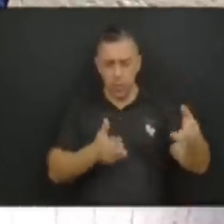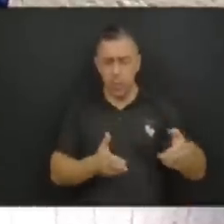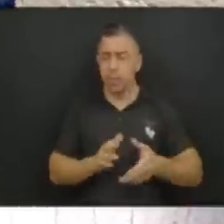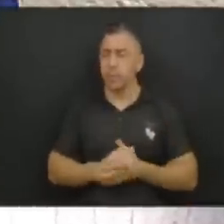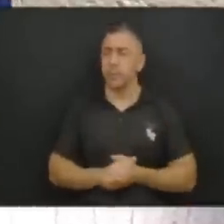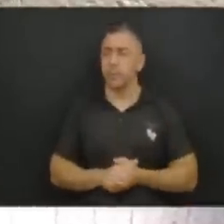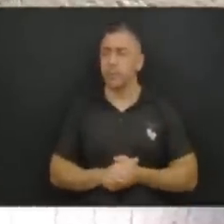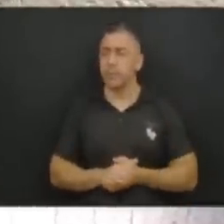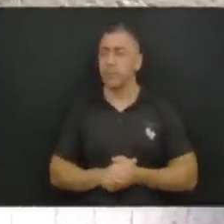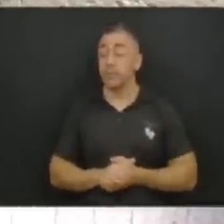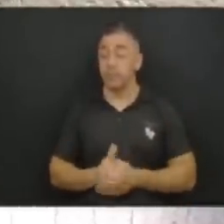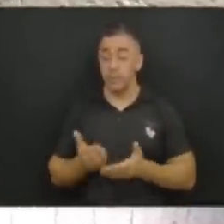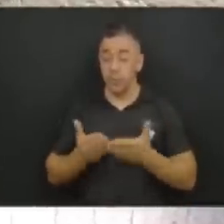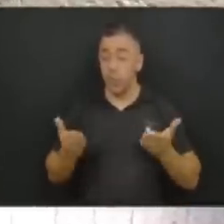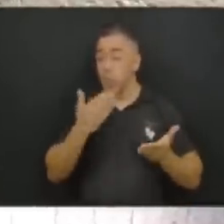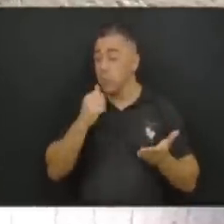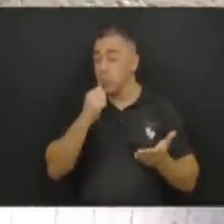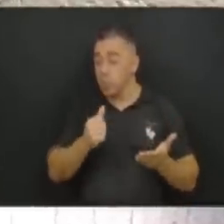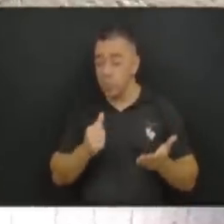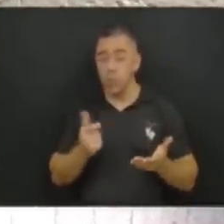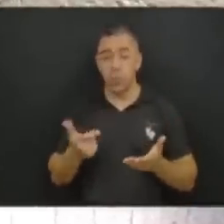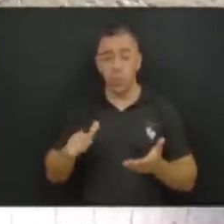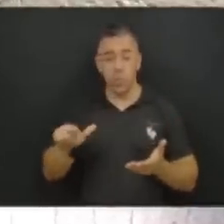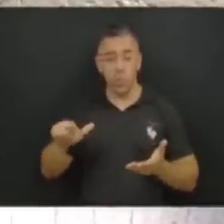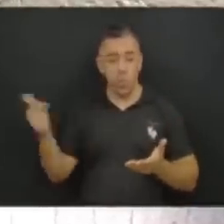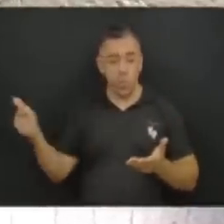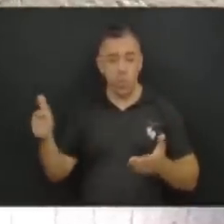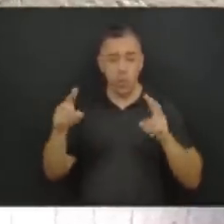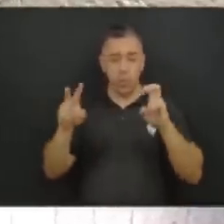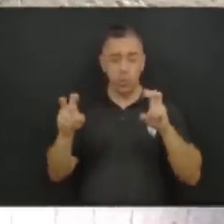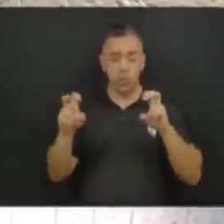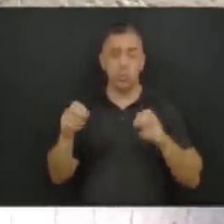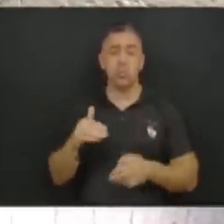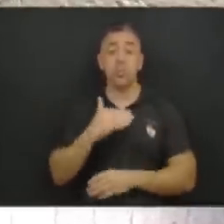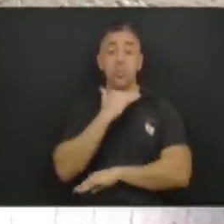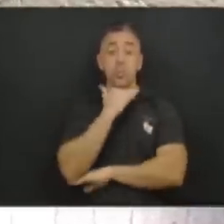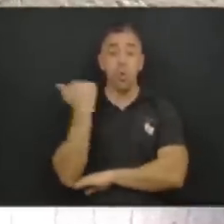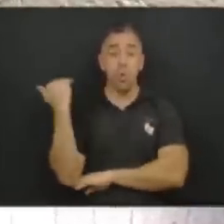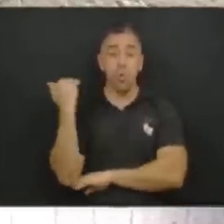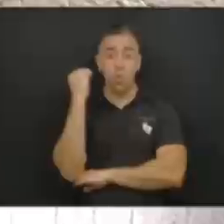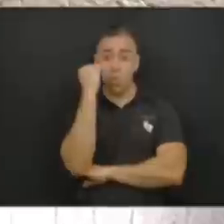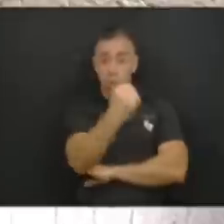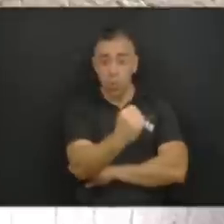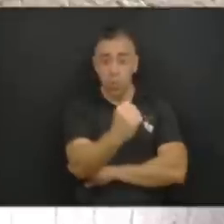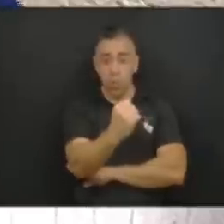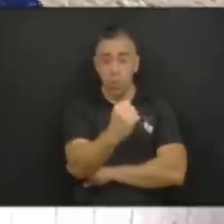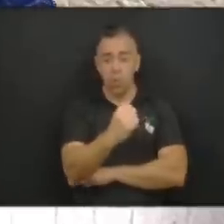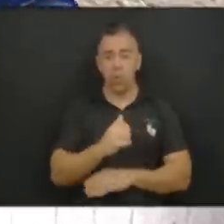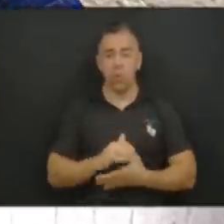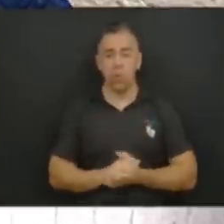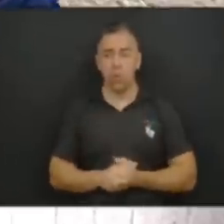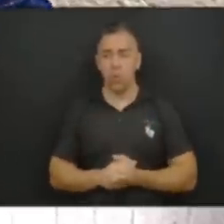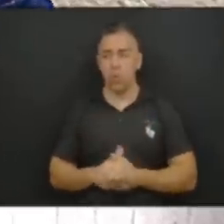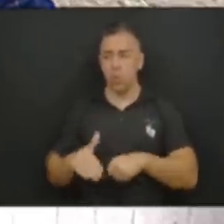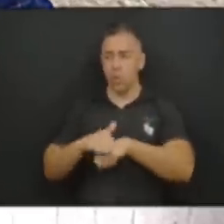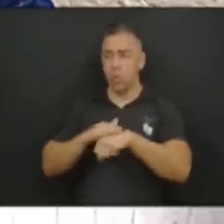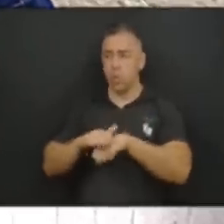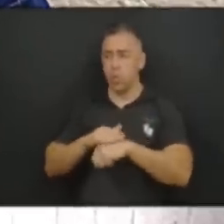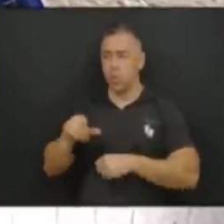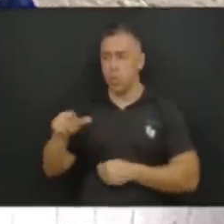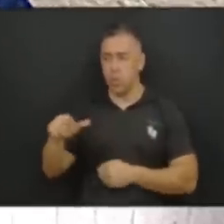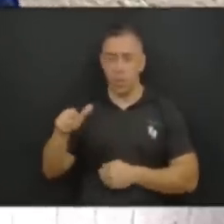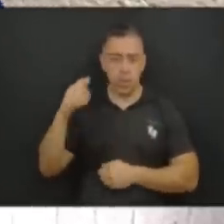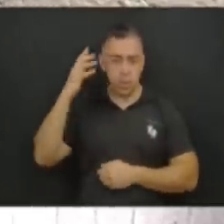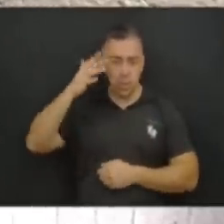seu mal uma rubi George Eu quero entrar no outro assunto e rápido Renato tá fui falar com o